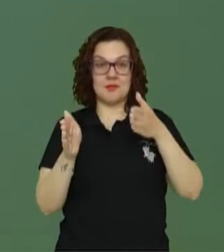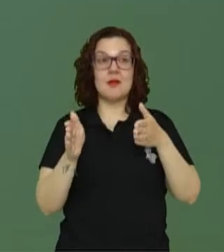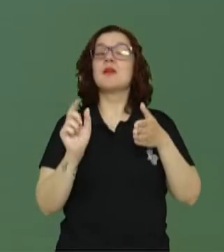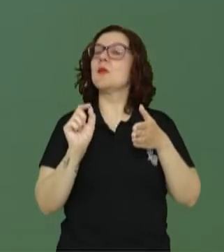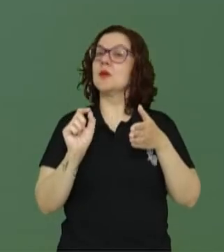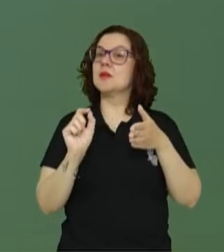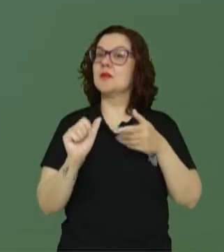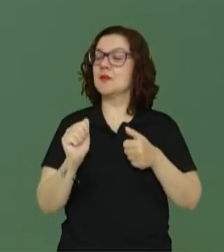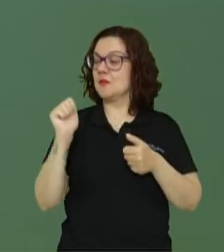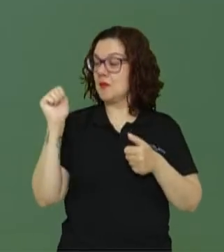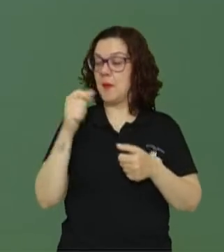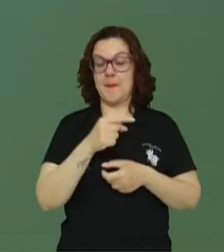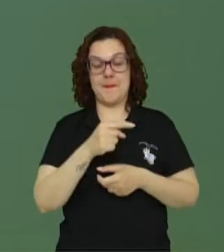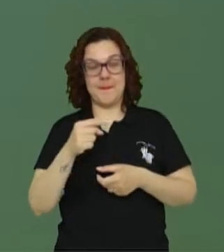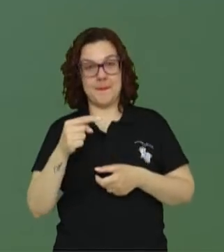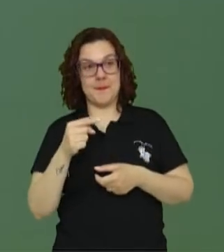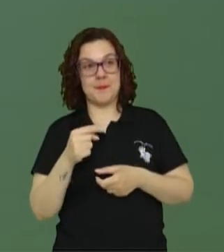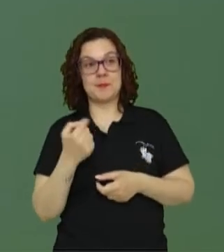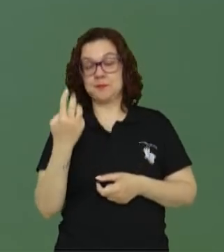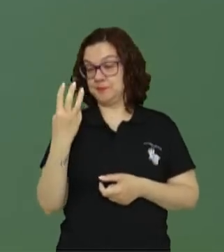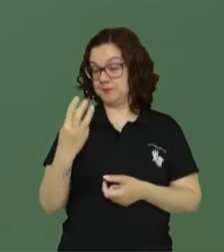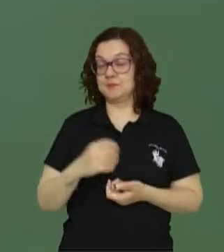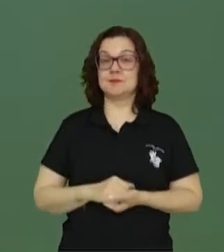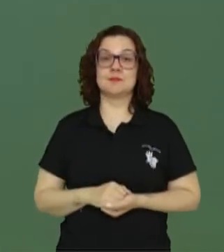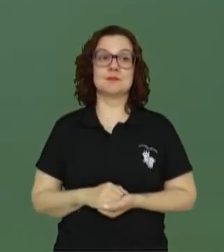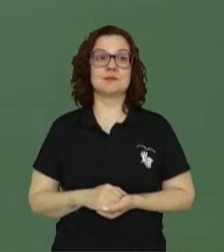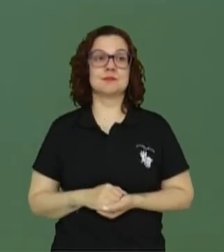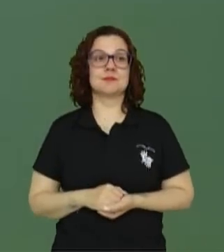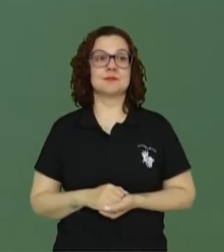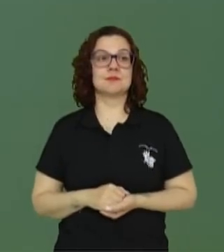numérica é menos 3.